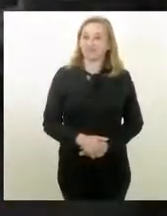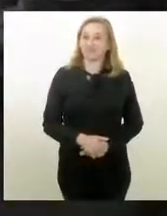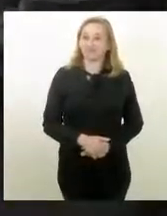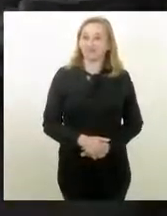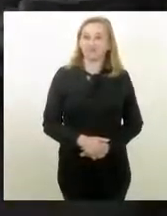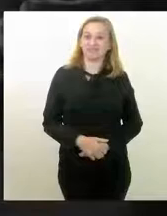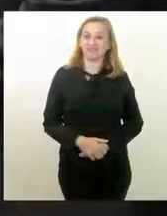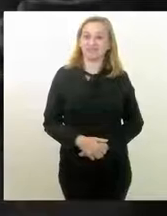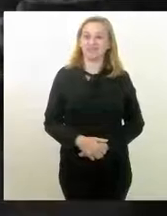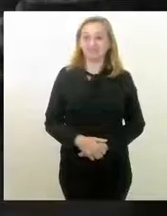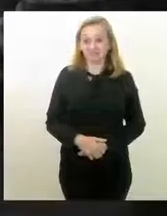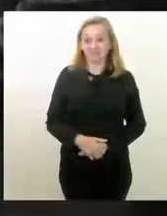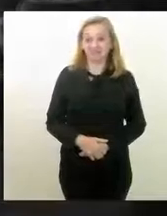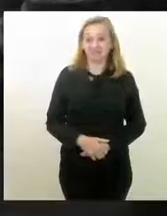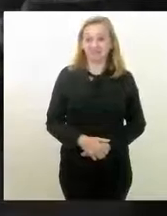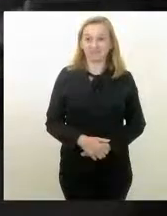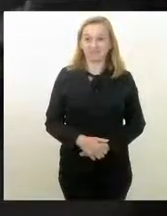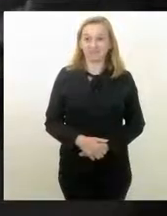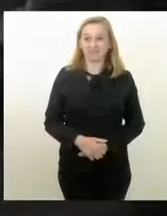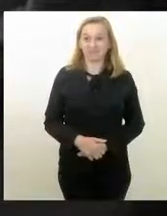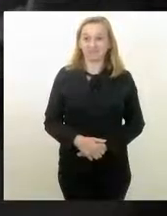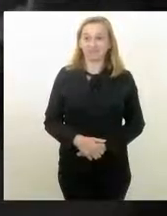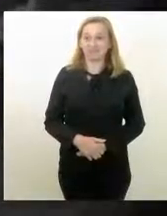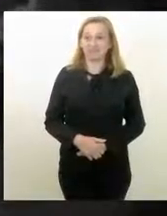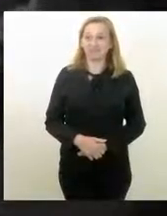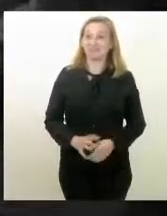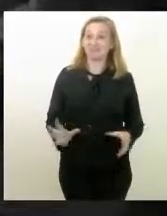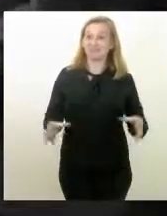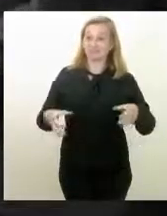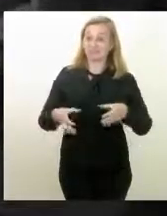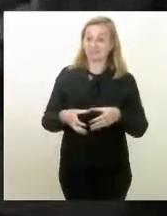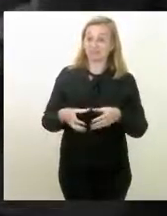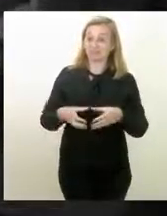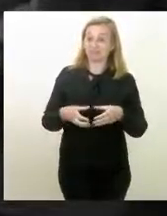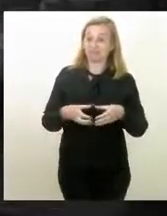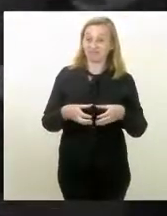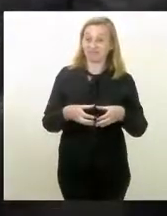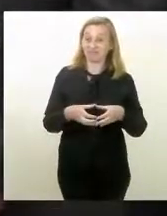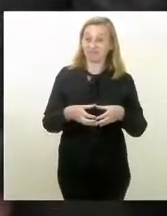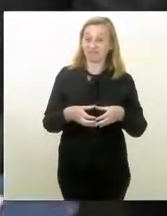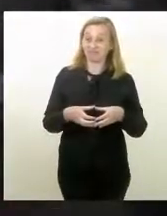Então, essa é a composição da Assembleia.